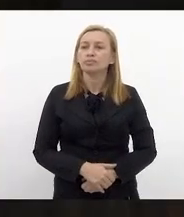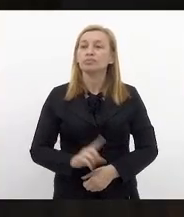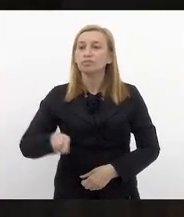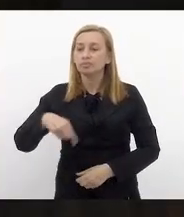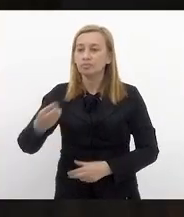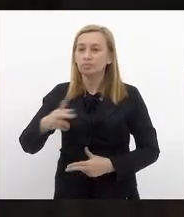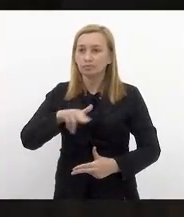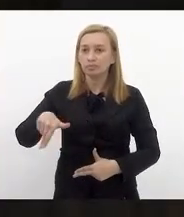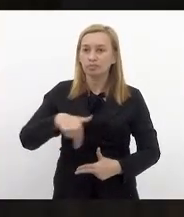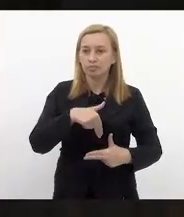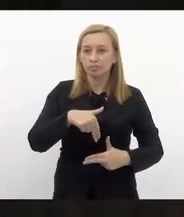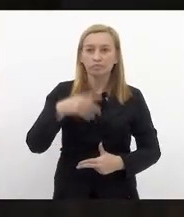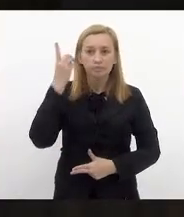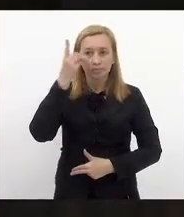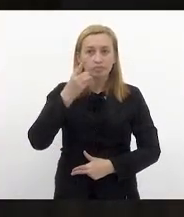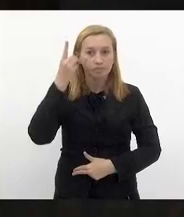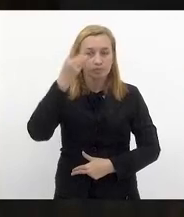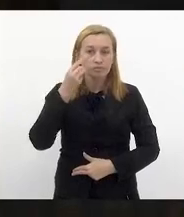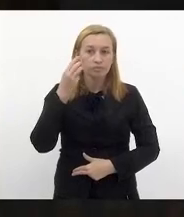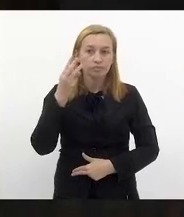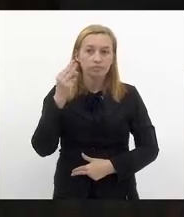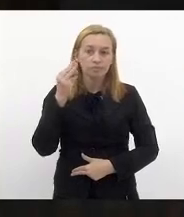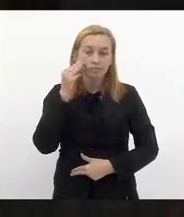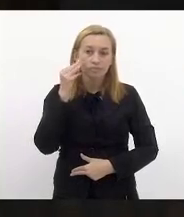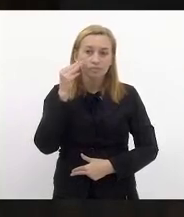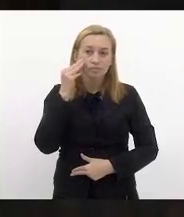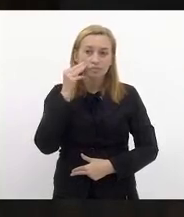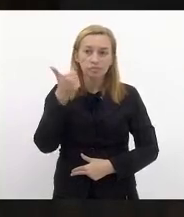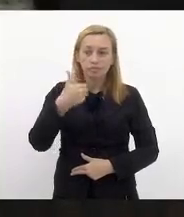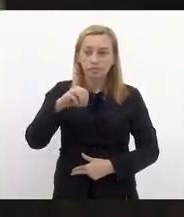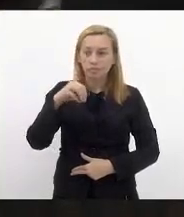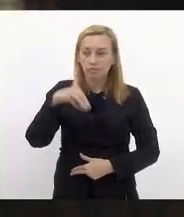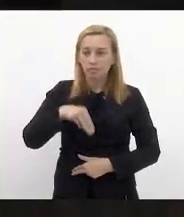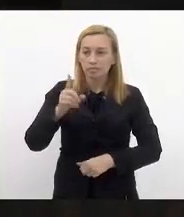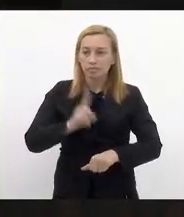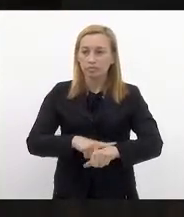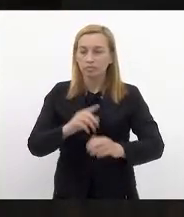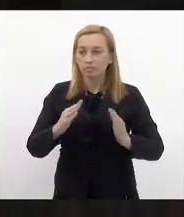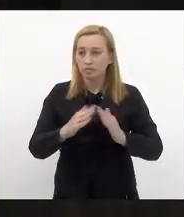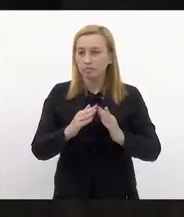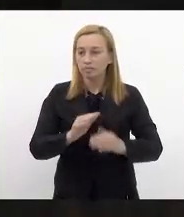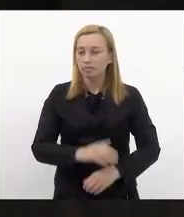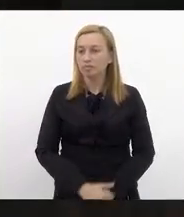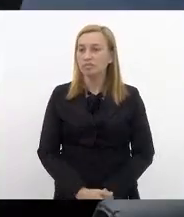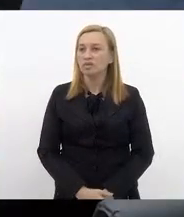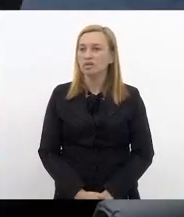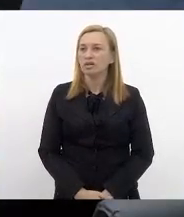Próximo orador inscrito, a nobre deputada Mônica Francisco. Vossa Excelência dispõe de 10 minutos no tempo regimental.